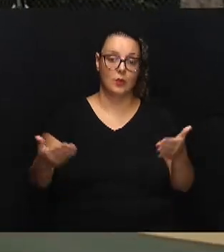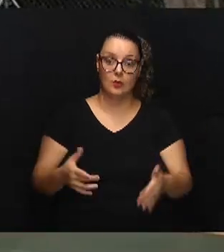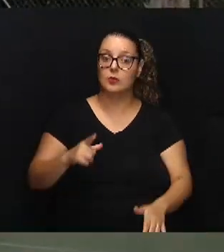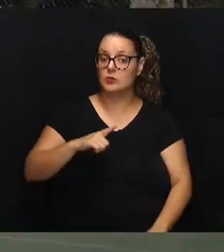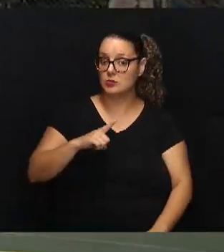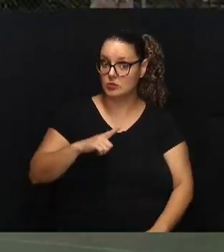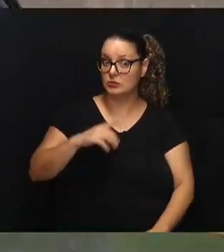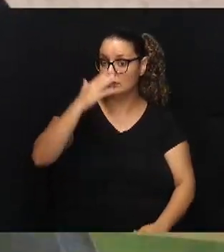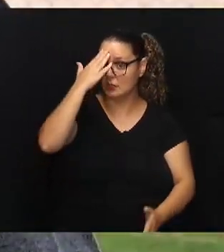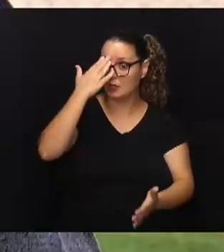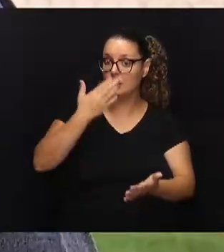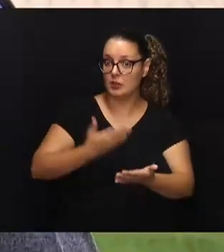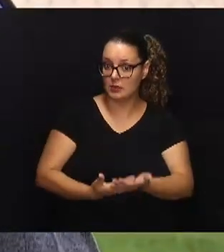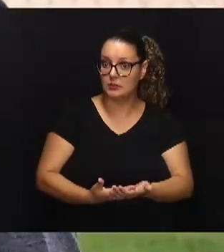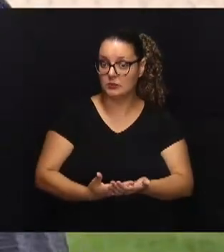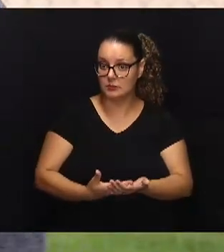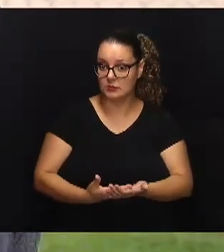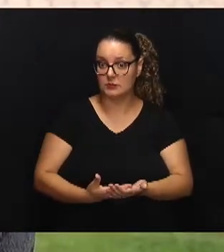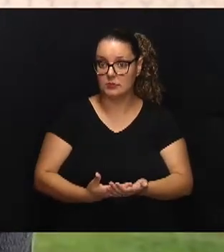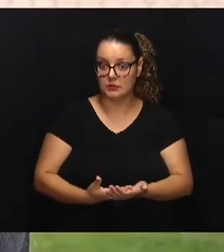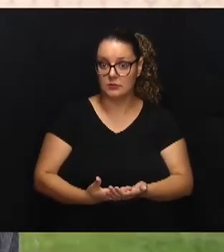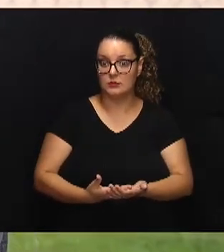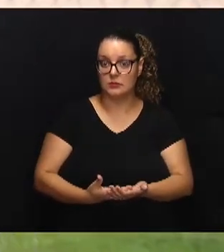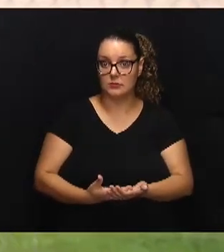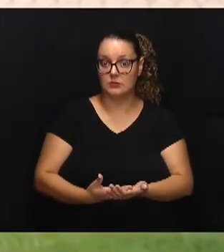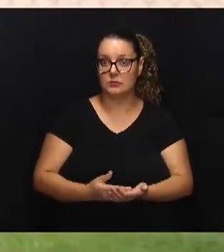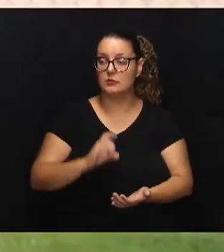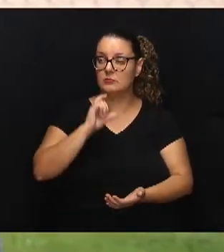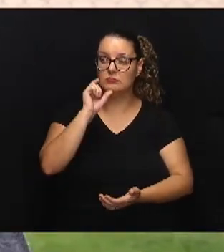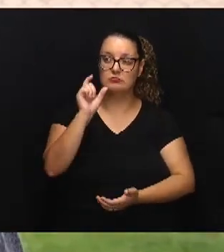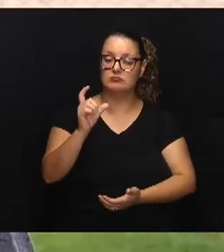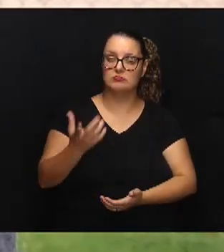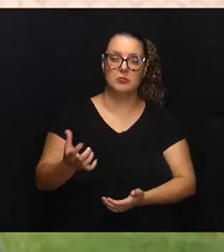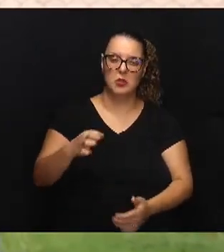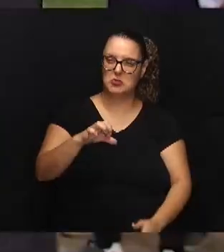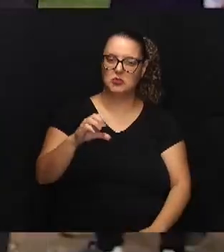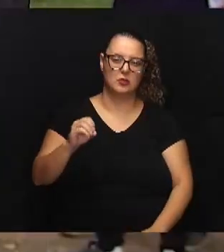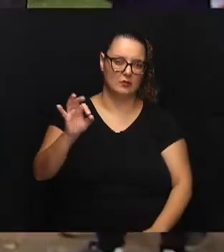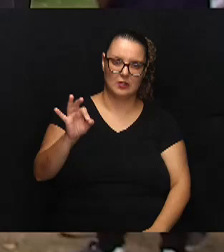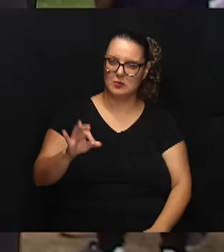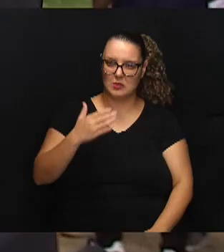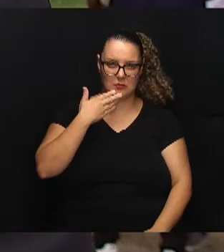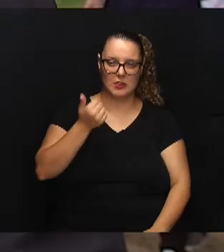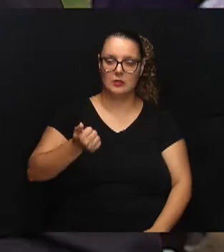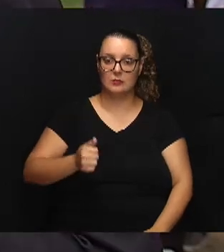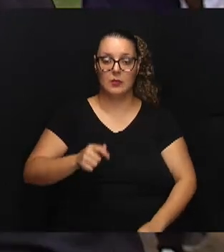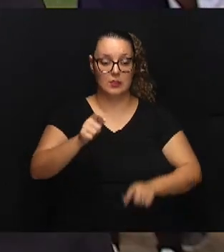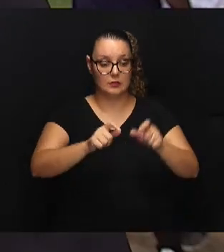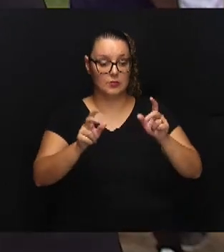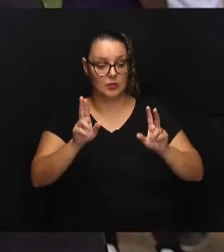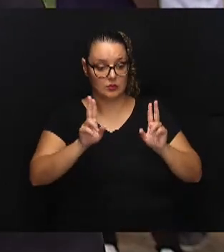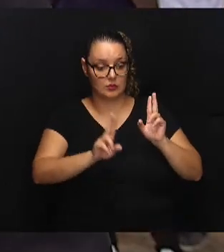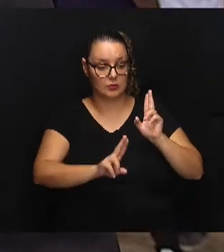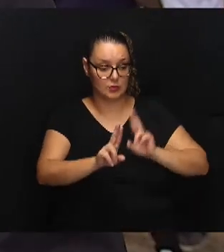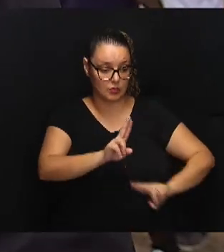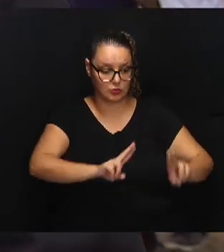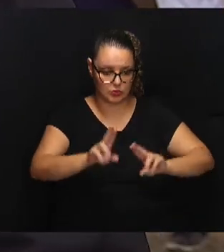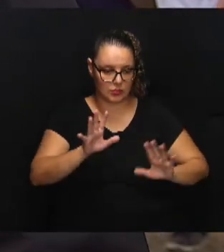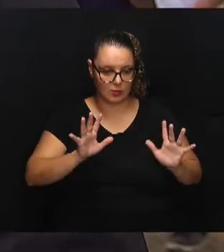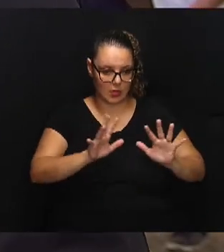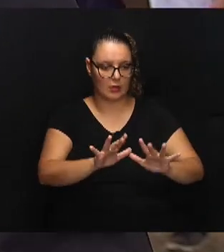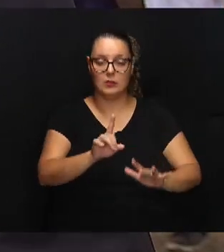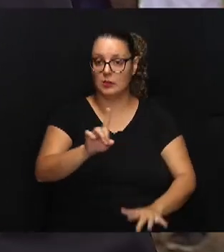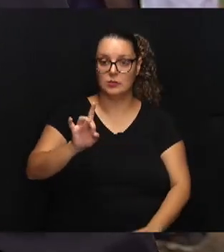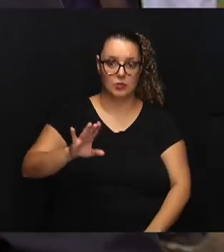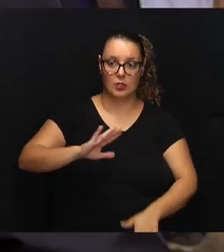acredito que vou falar para você, uns 90% melhor. Os usuários dessa praça não são só aqui do Jardim Santa Terezinha,